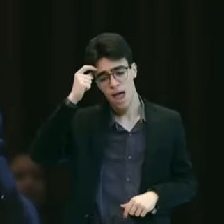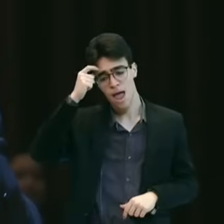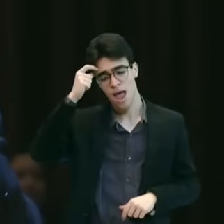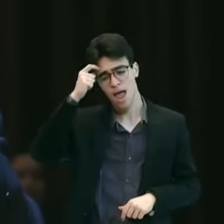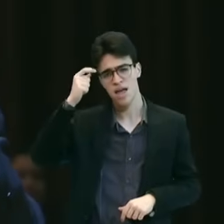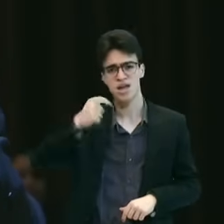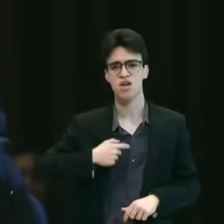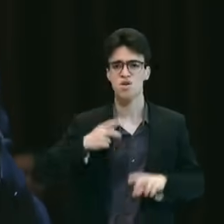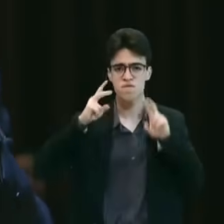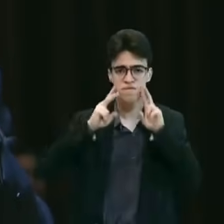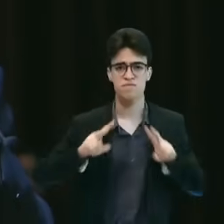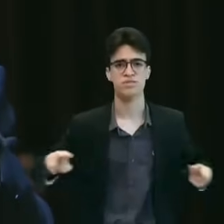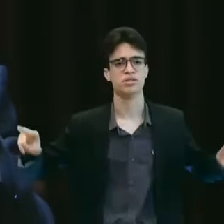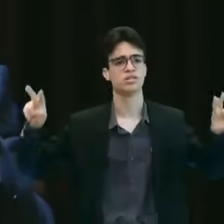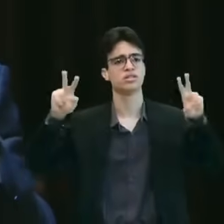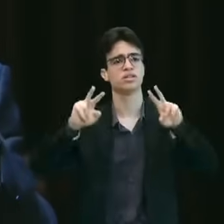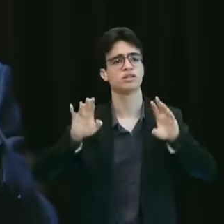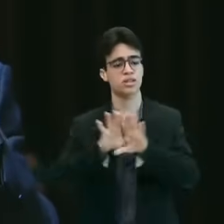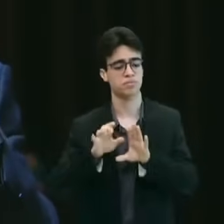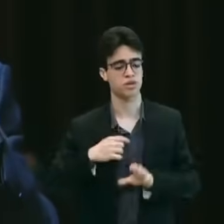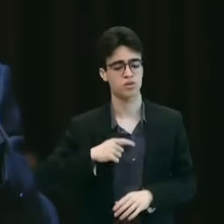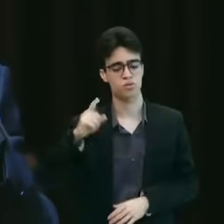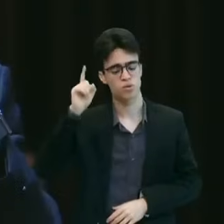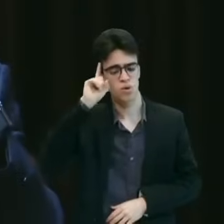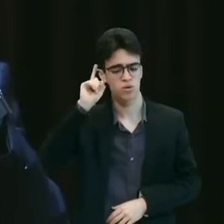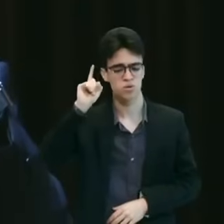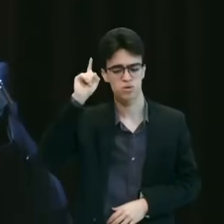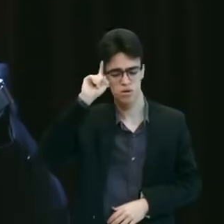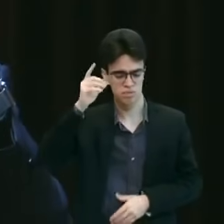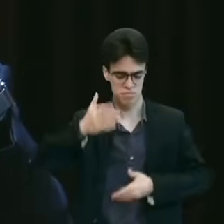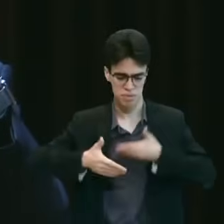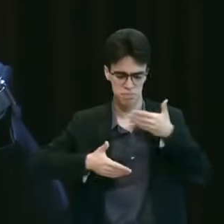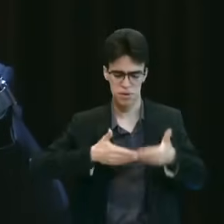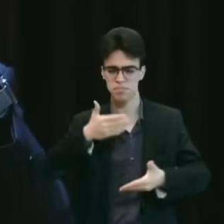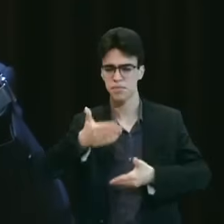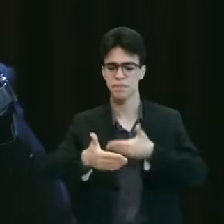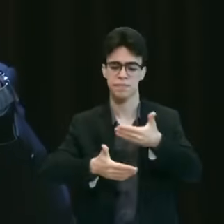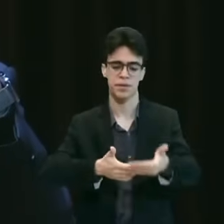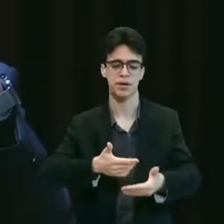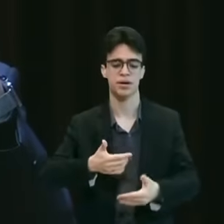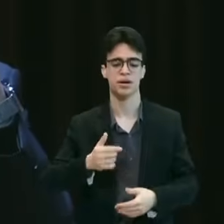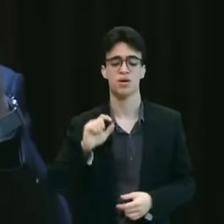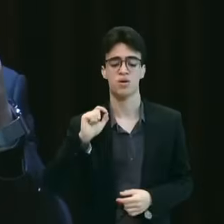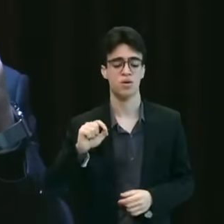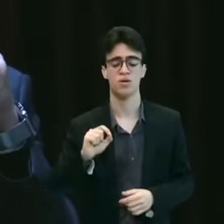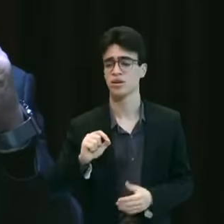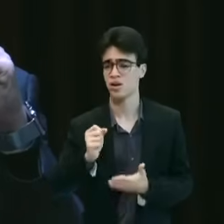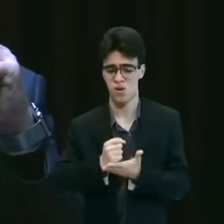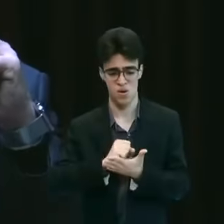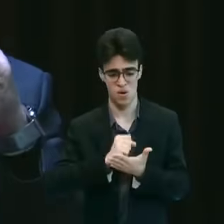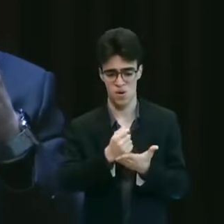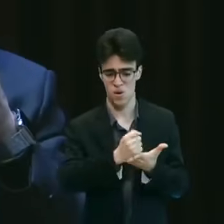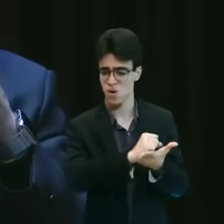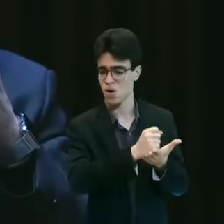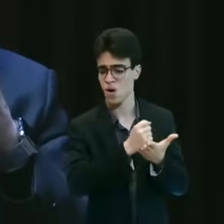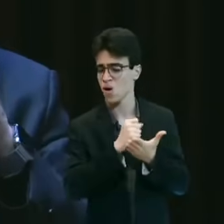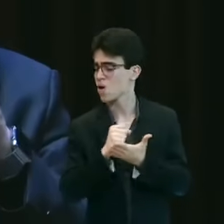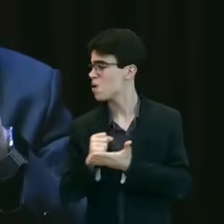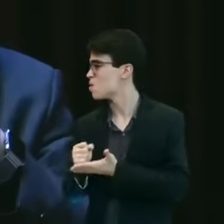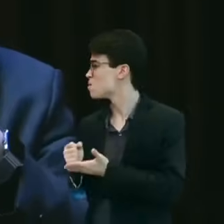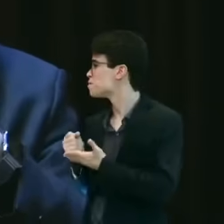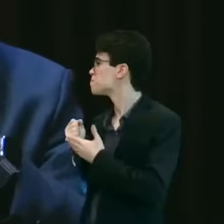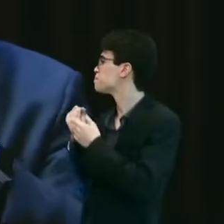visão, no meu coração, no meu dia a dia. Eu entrego o controle, porque eu preciso